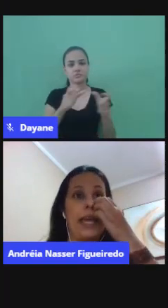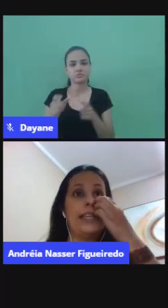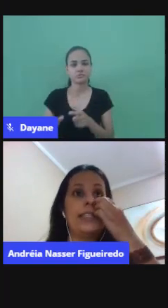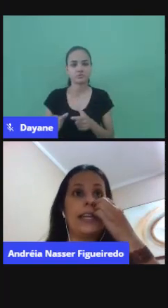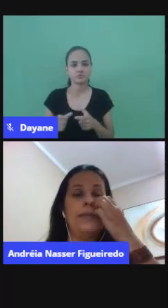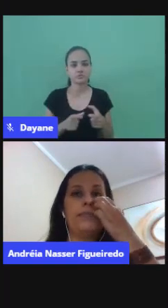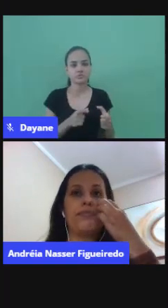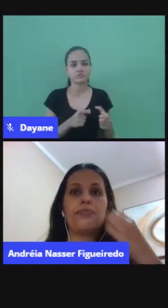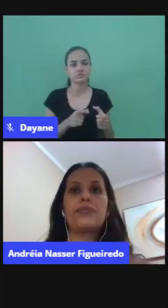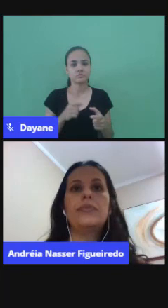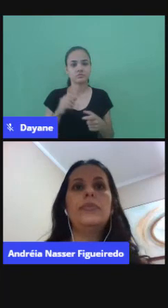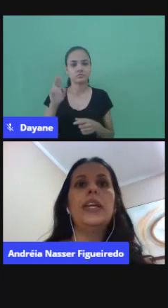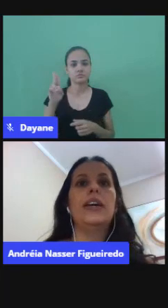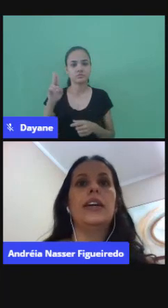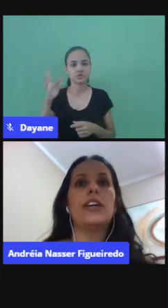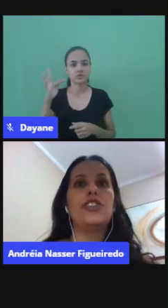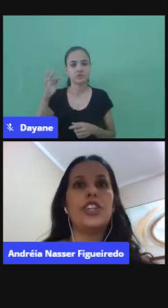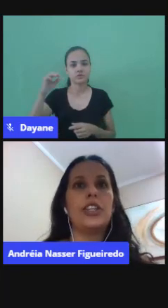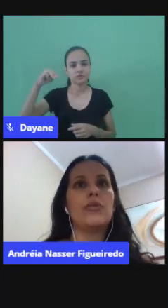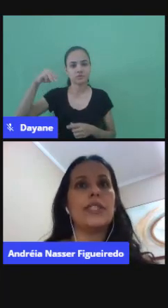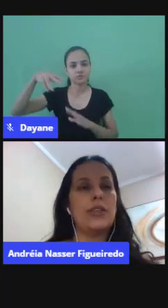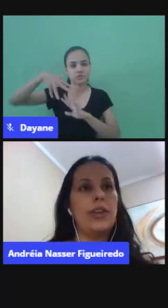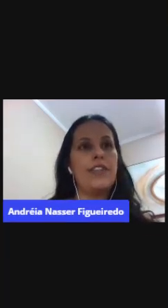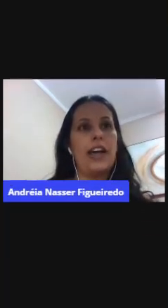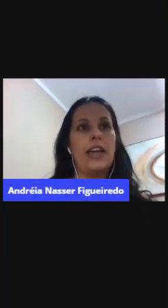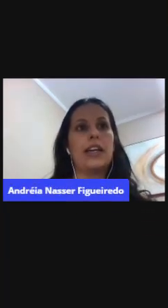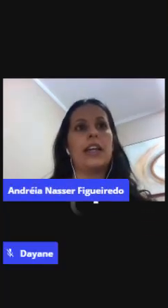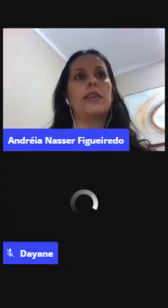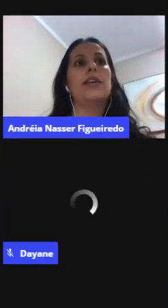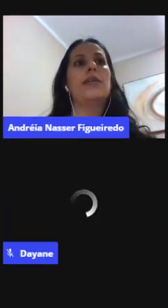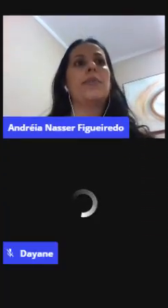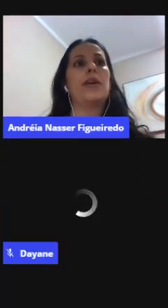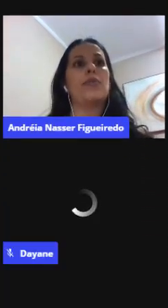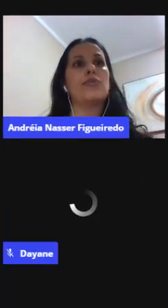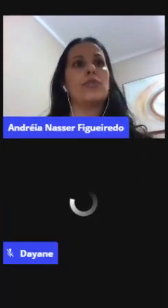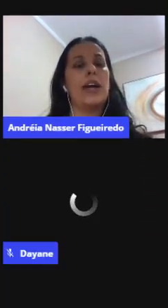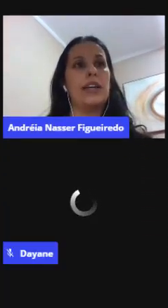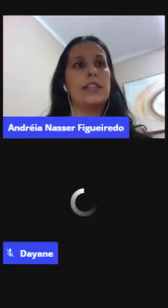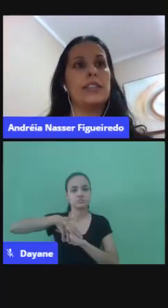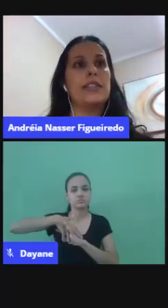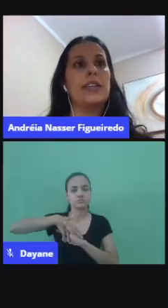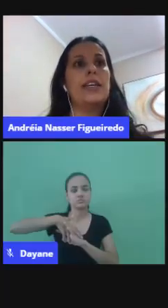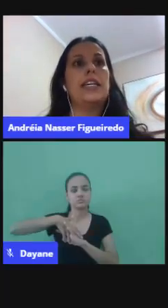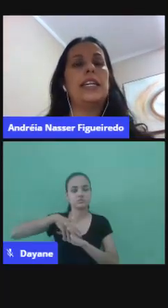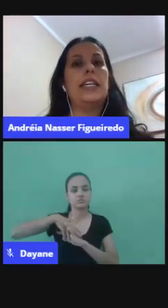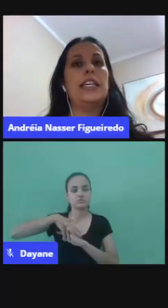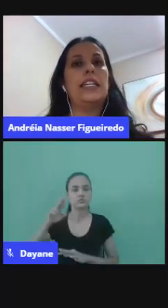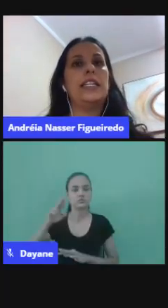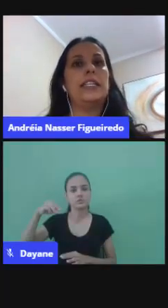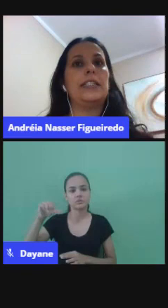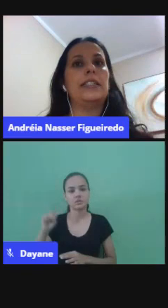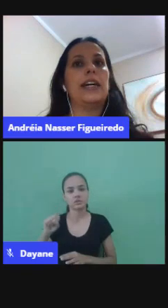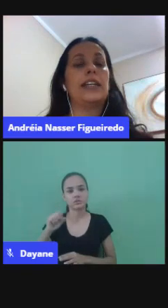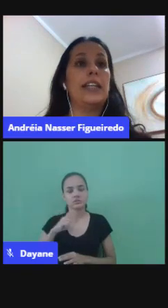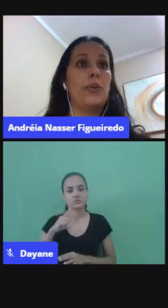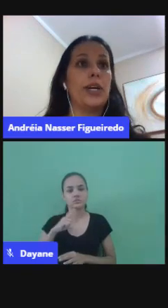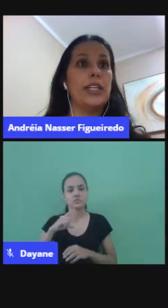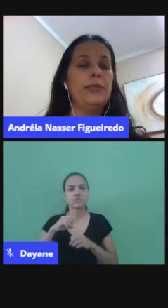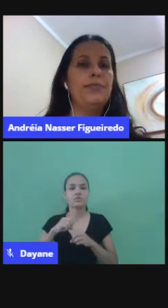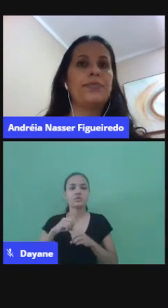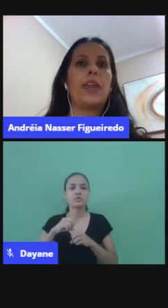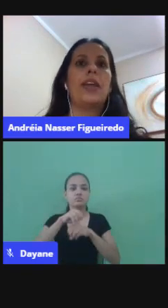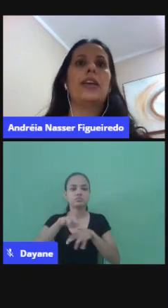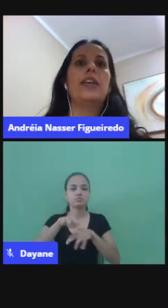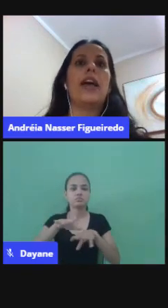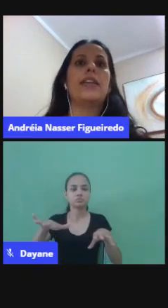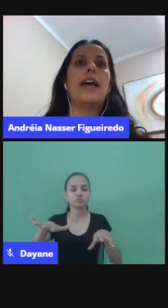na UFMS, né? A gente ainda conseguiu levar ela para alguns lugares aqui da